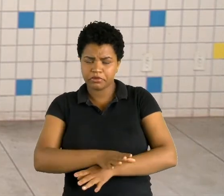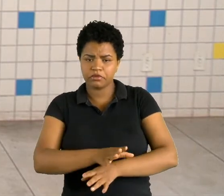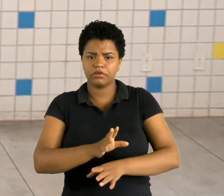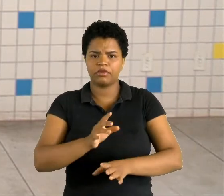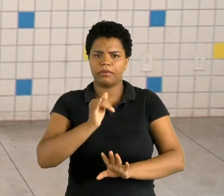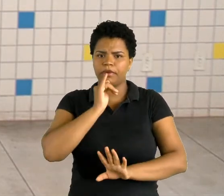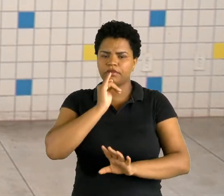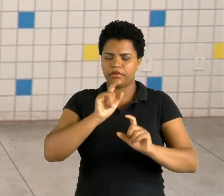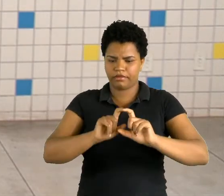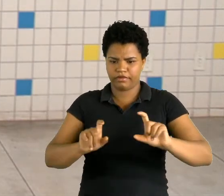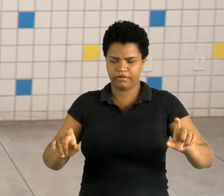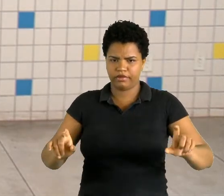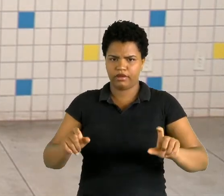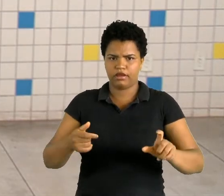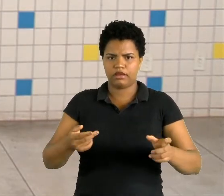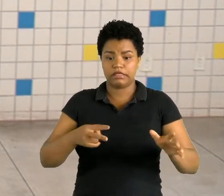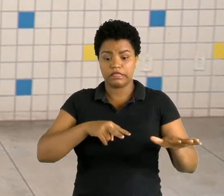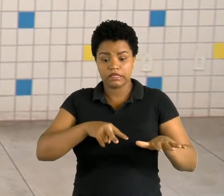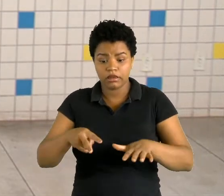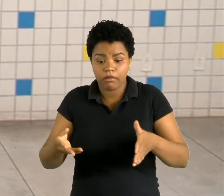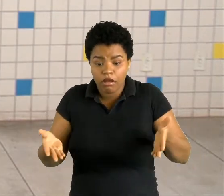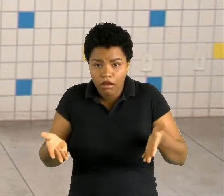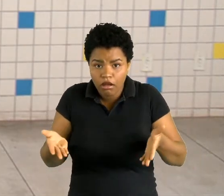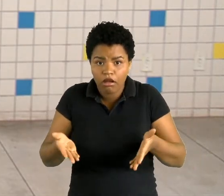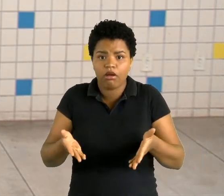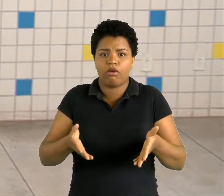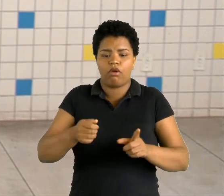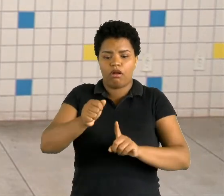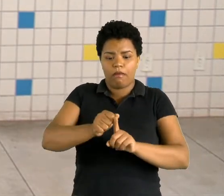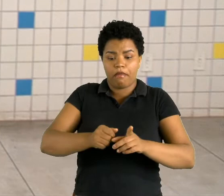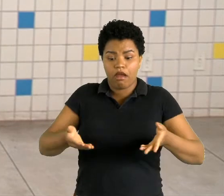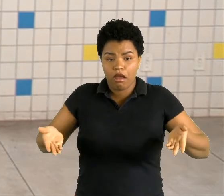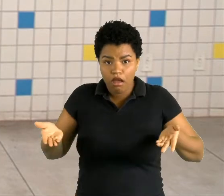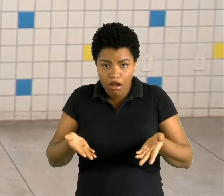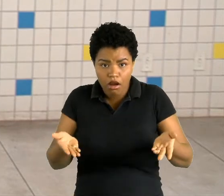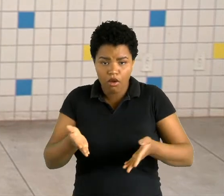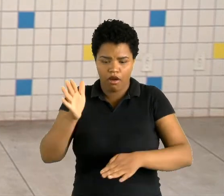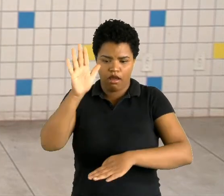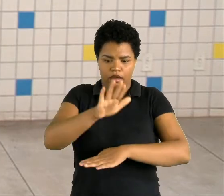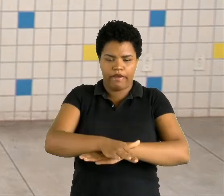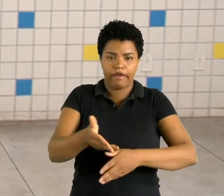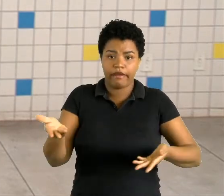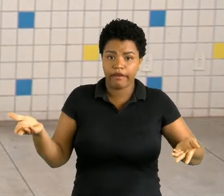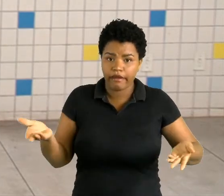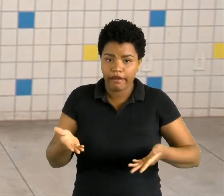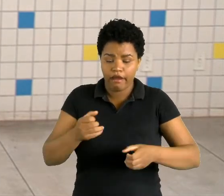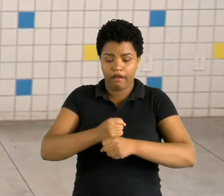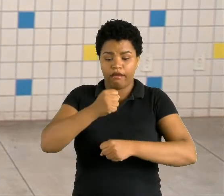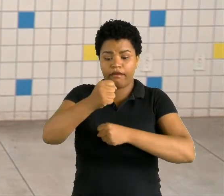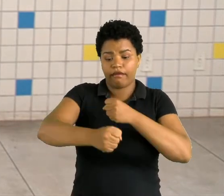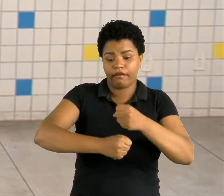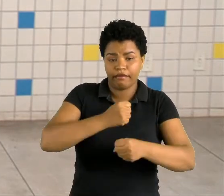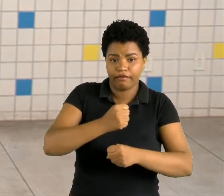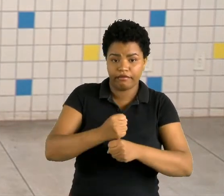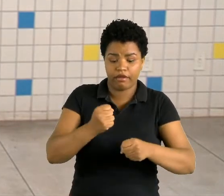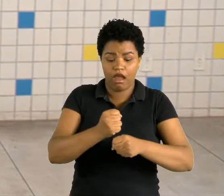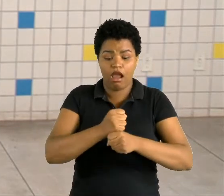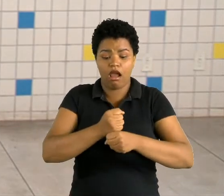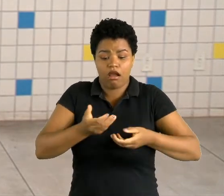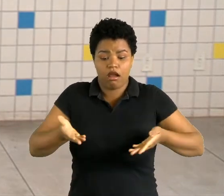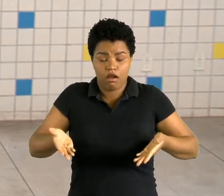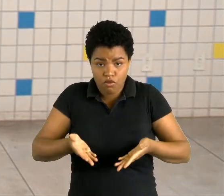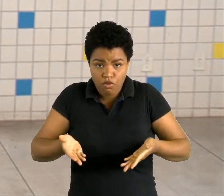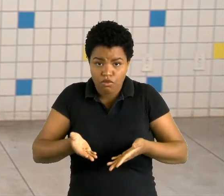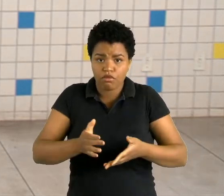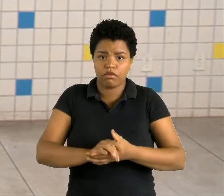por exemplo, esta semana, este mês, né, esta tarde, este ano, ano que vem, é algo que vai acontecer